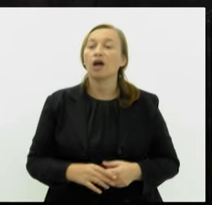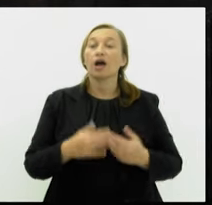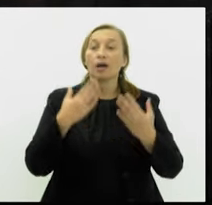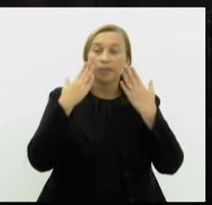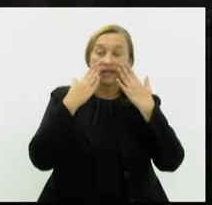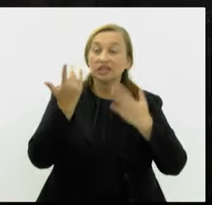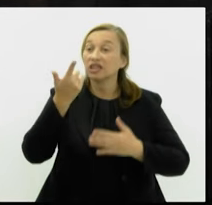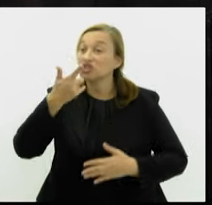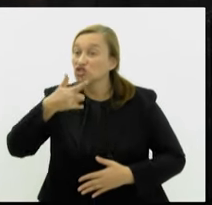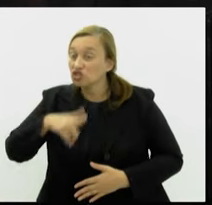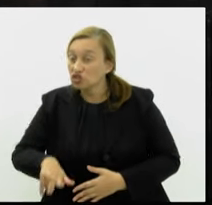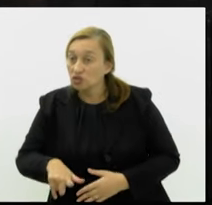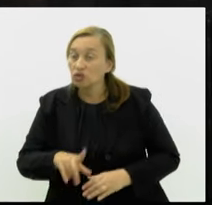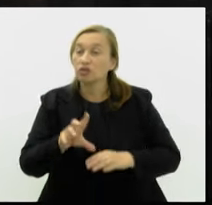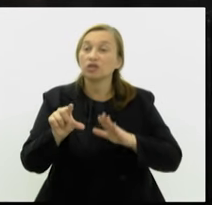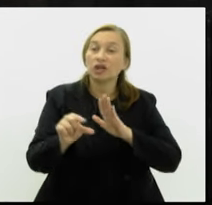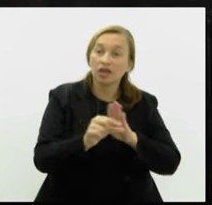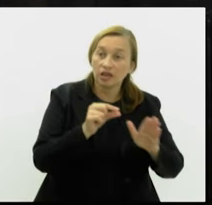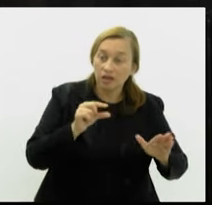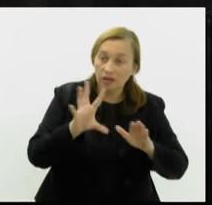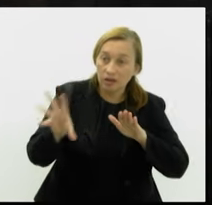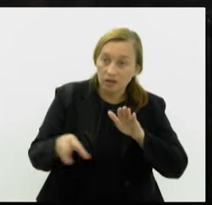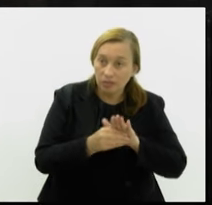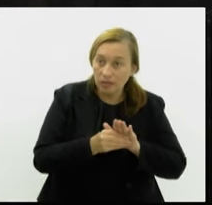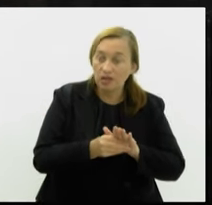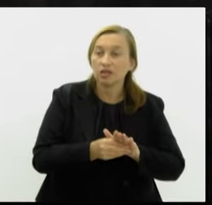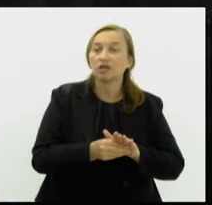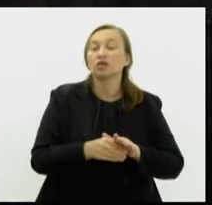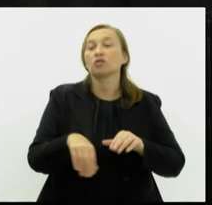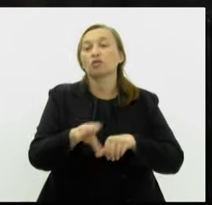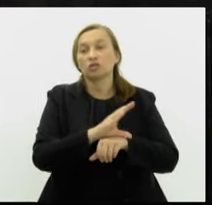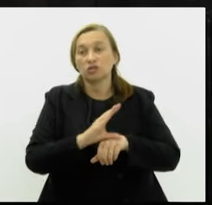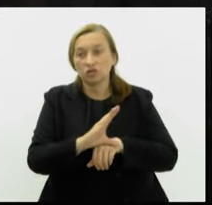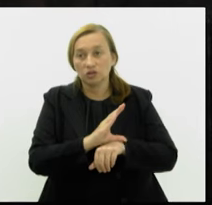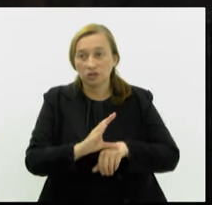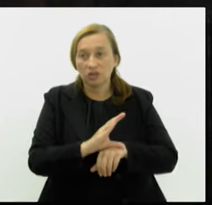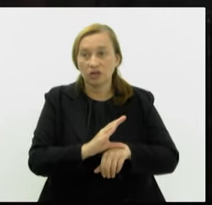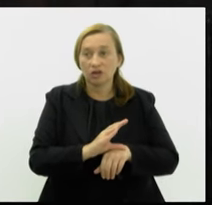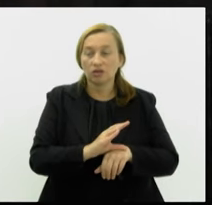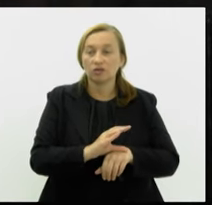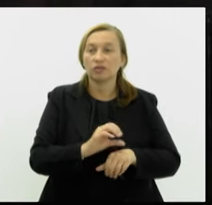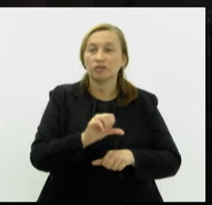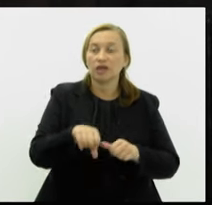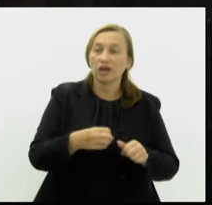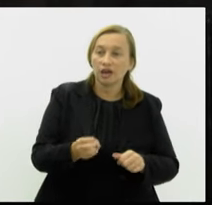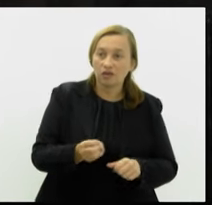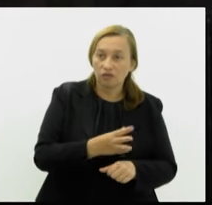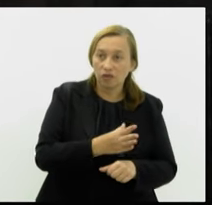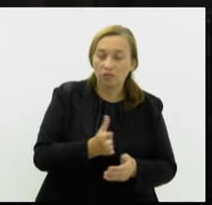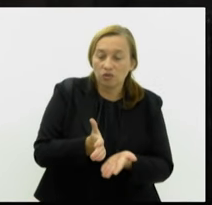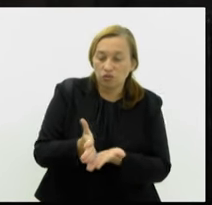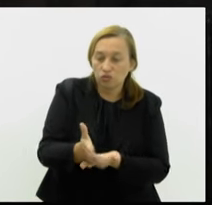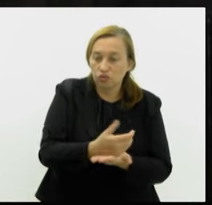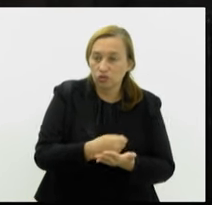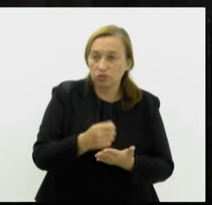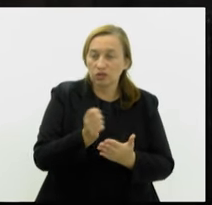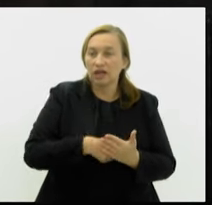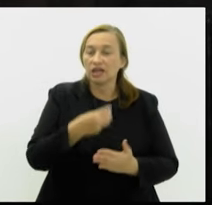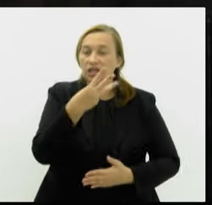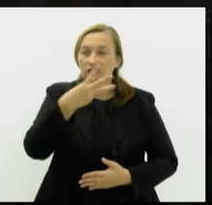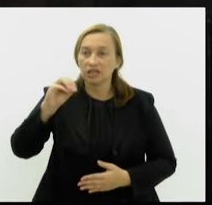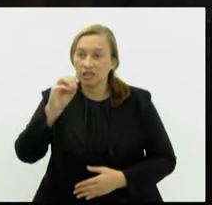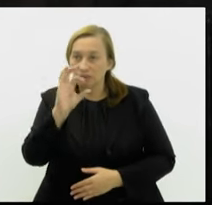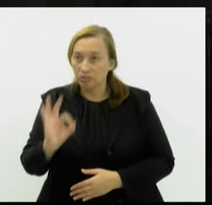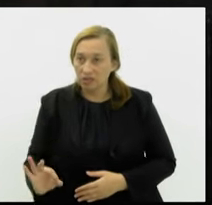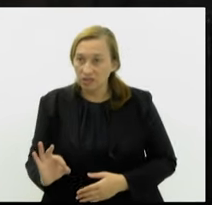reapresentado na emenda constitucional da reforma tributária, 30% do FECAM e do ROT, já